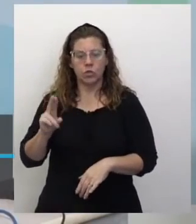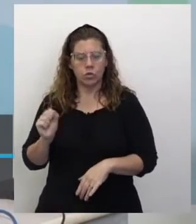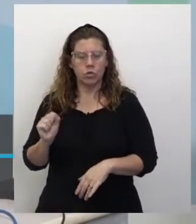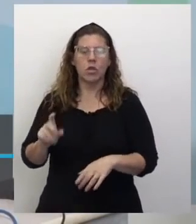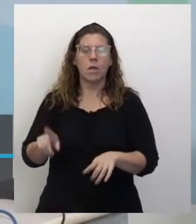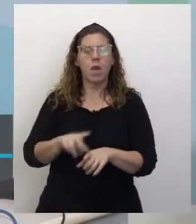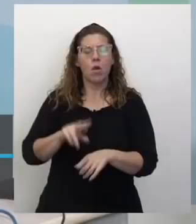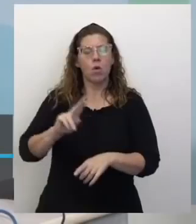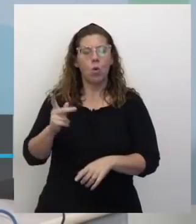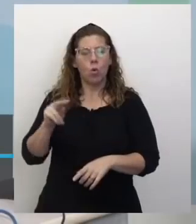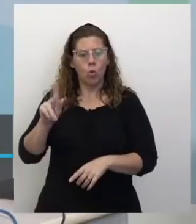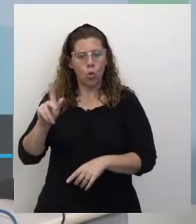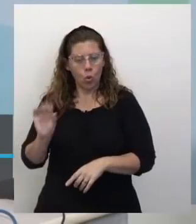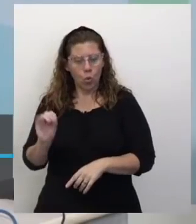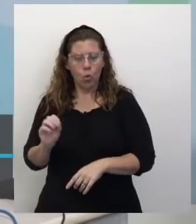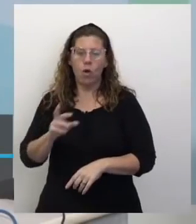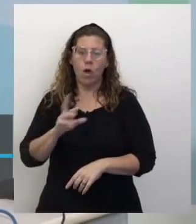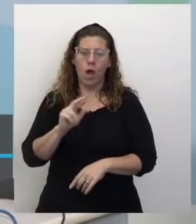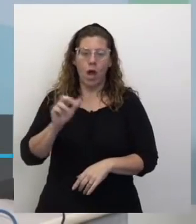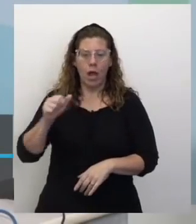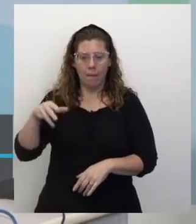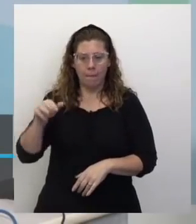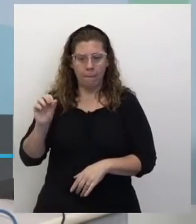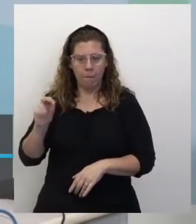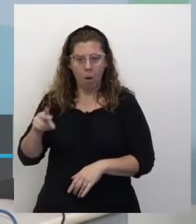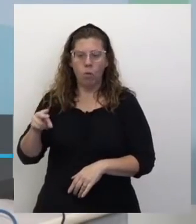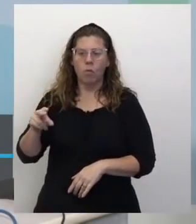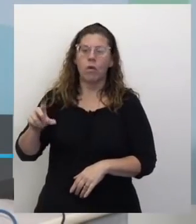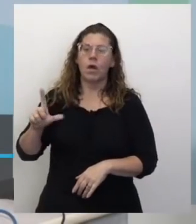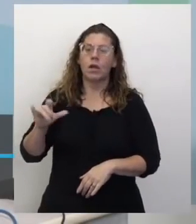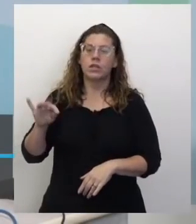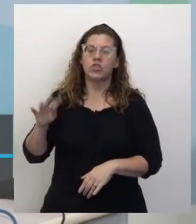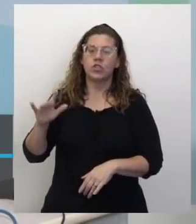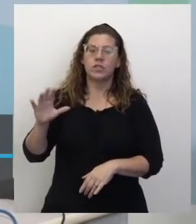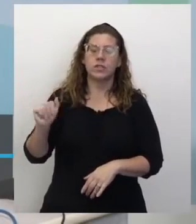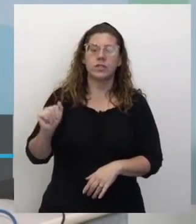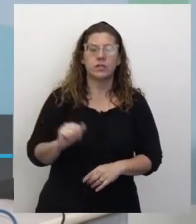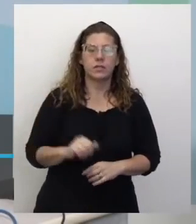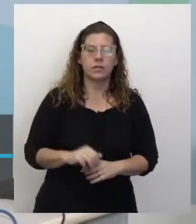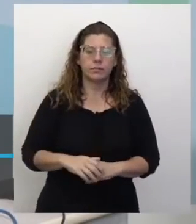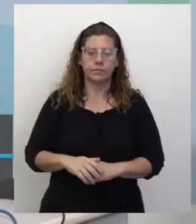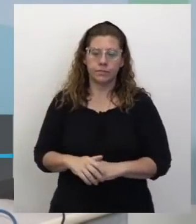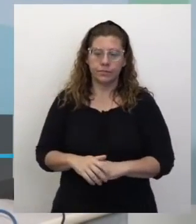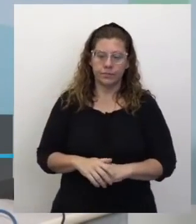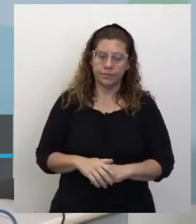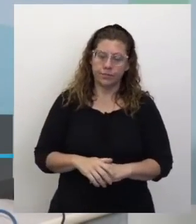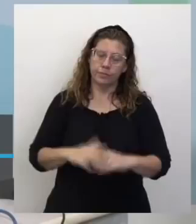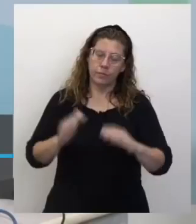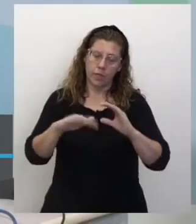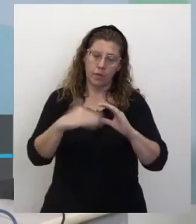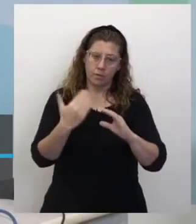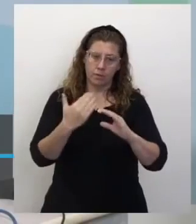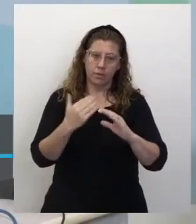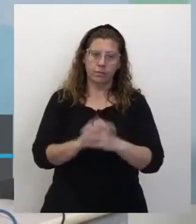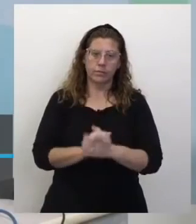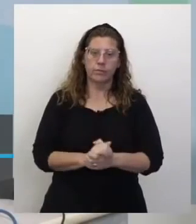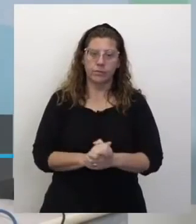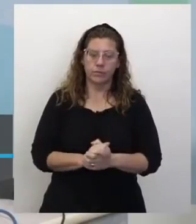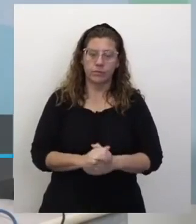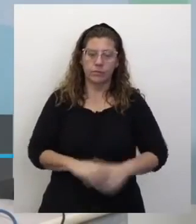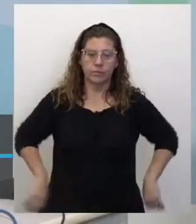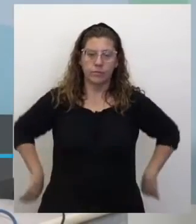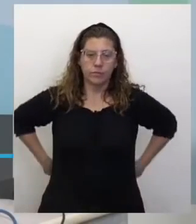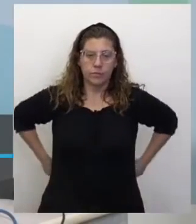o Ramon, a Letícia, o Luan. Eles mandaram aqui pra gente e a Letícia colocou assim: I know one, the